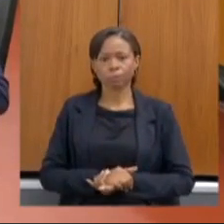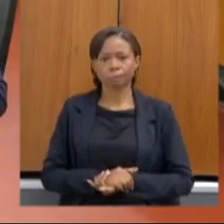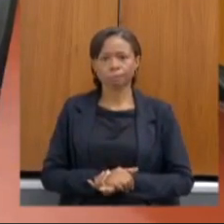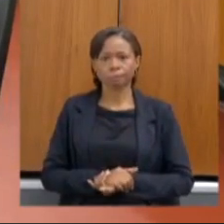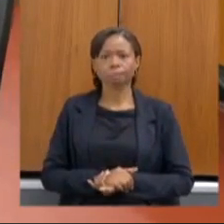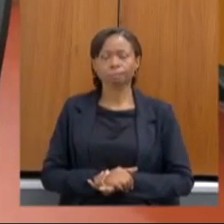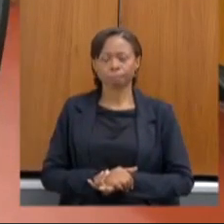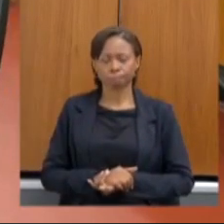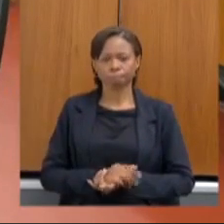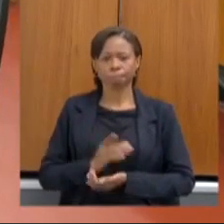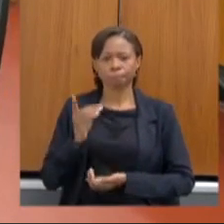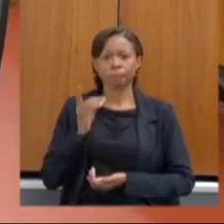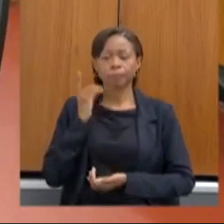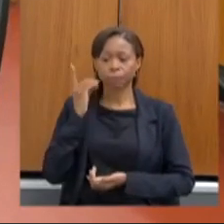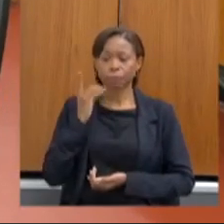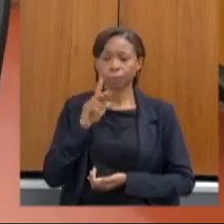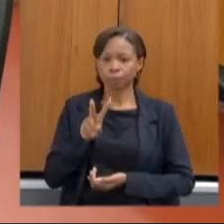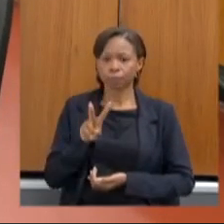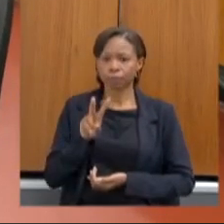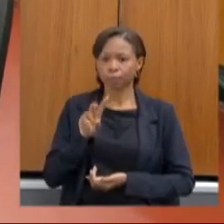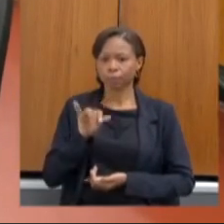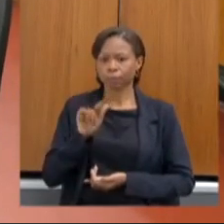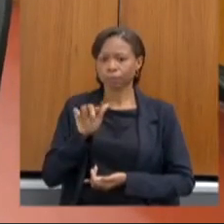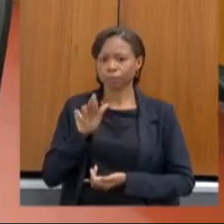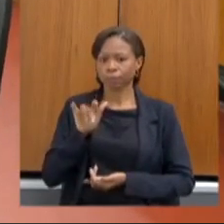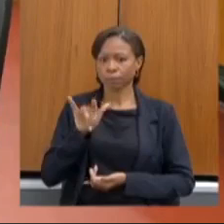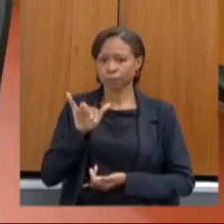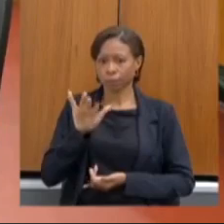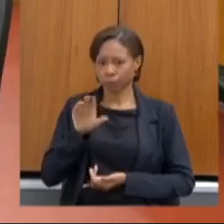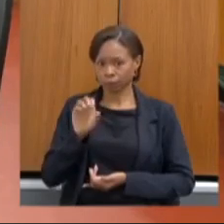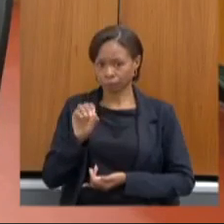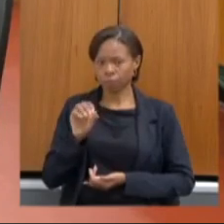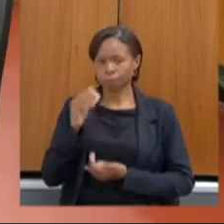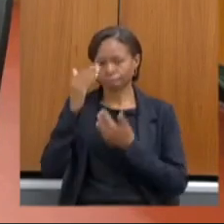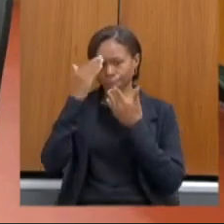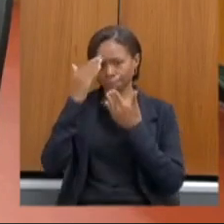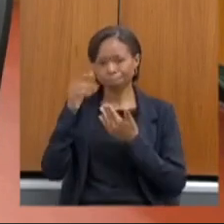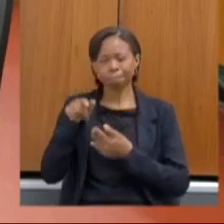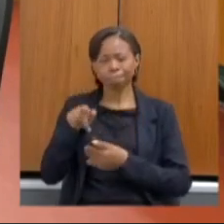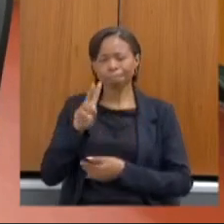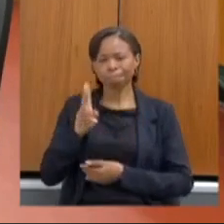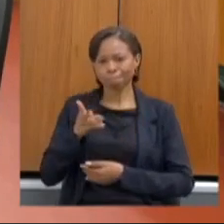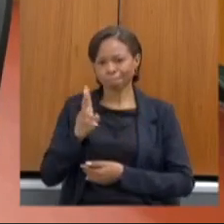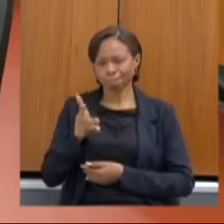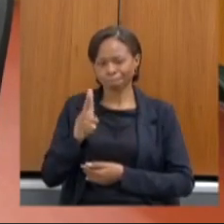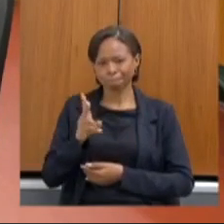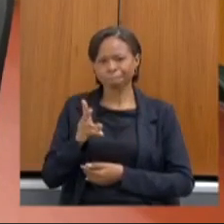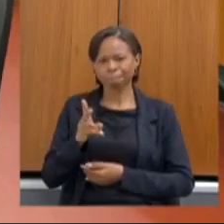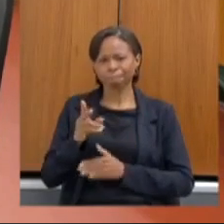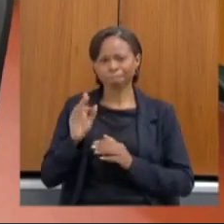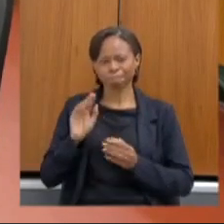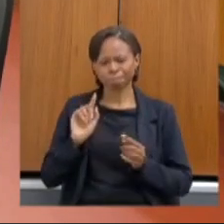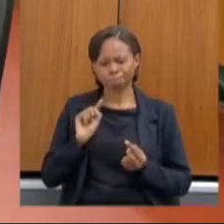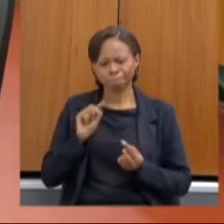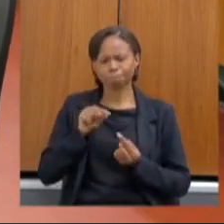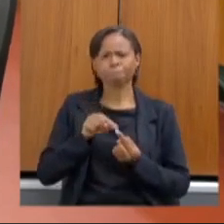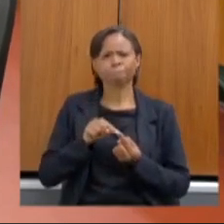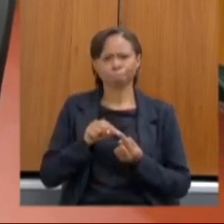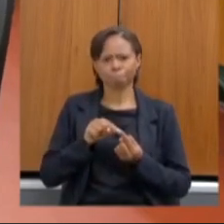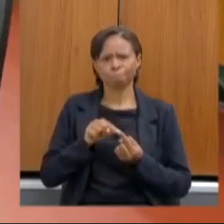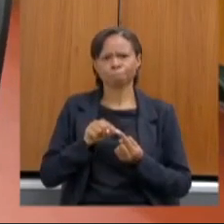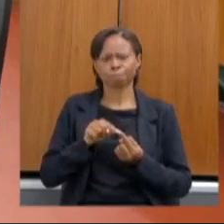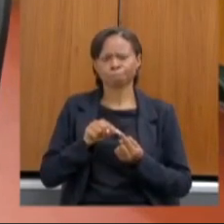o deputado Virgílio realmente agradecer você como sempre né bastante propositivo né